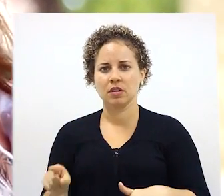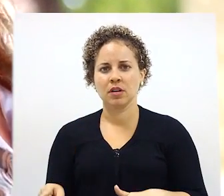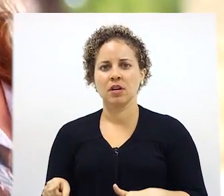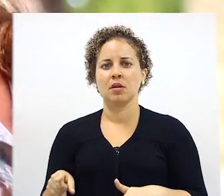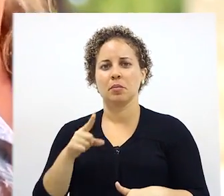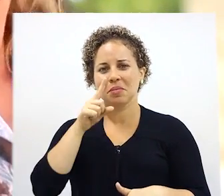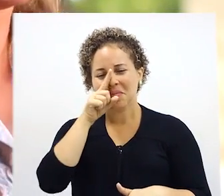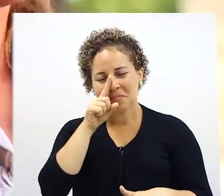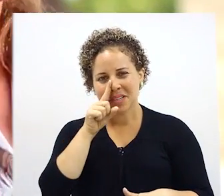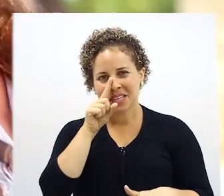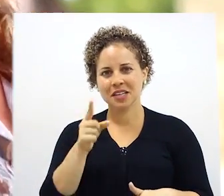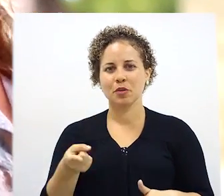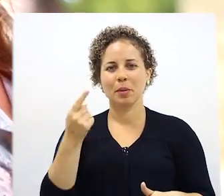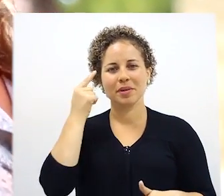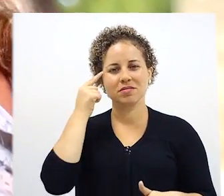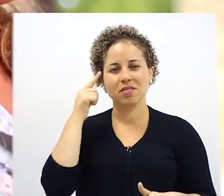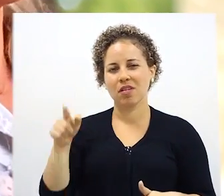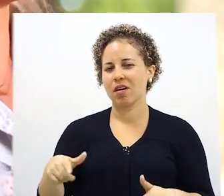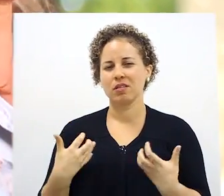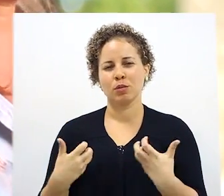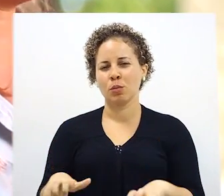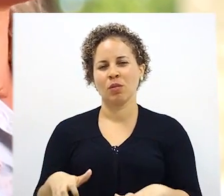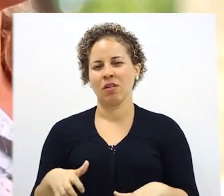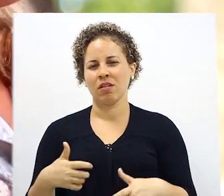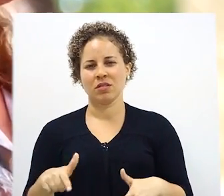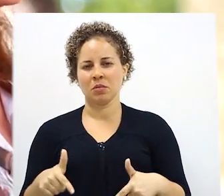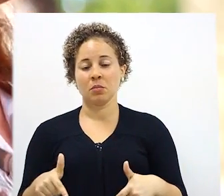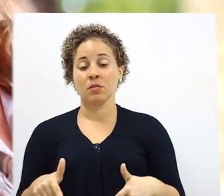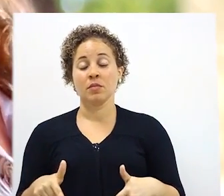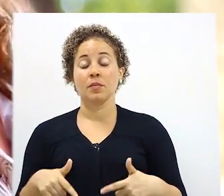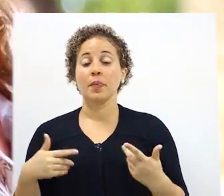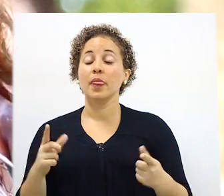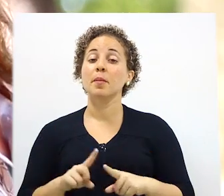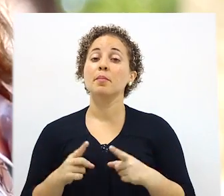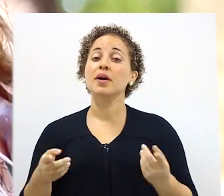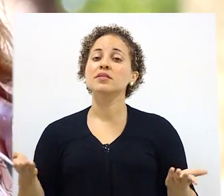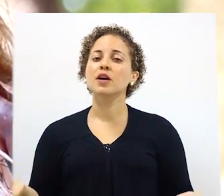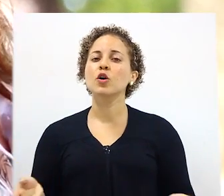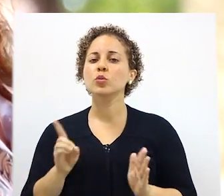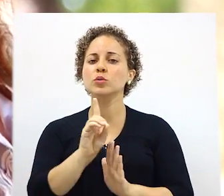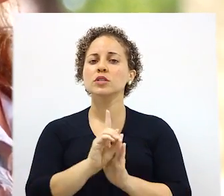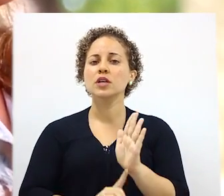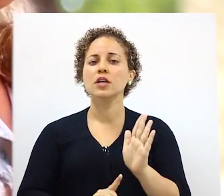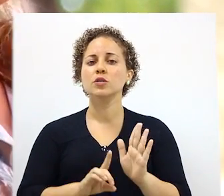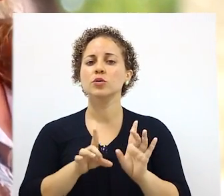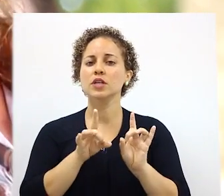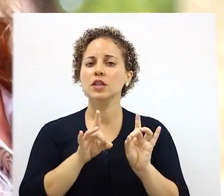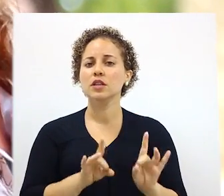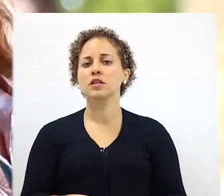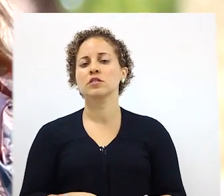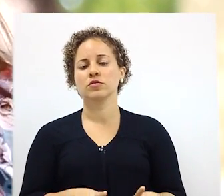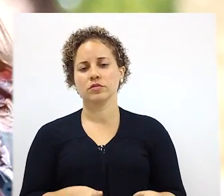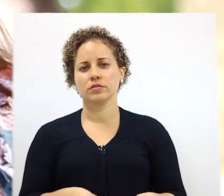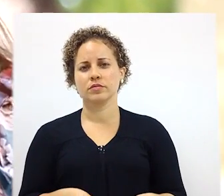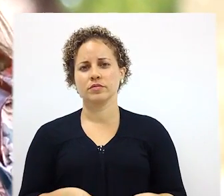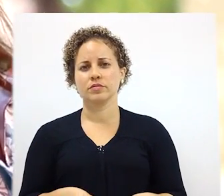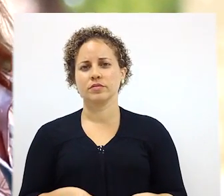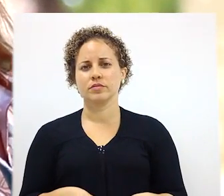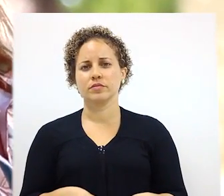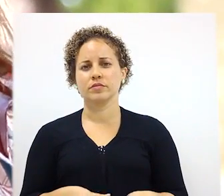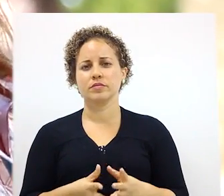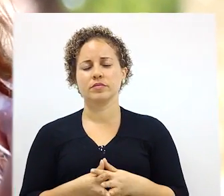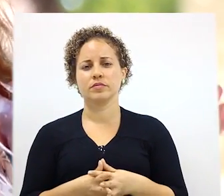aquele trabalhador que não queria trabalhar. E aí, como é visto hoje o direito de recusa? Nós sabemos que protege tanto